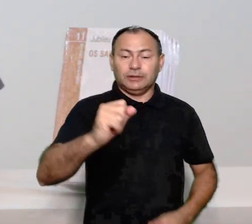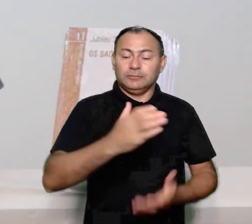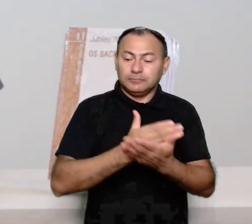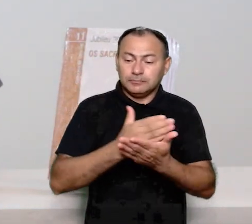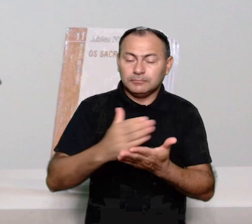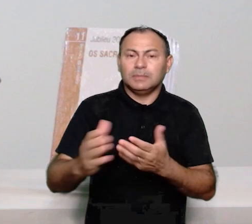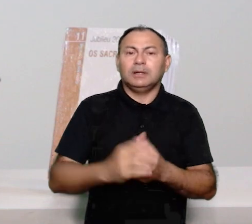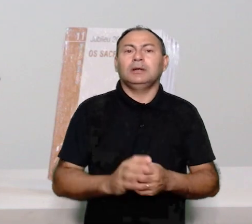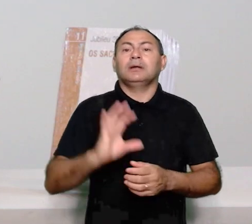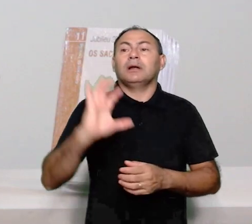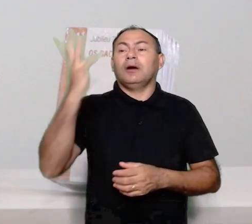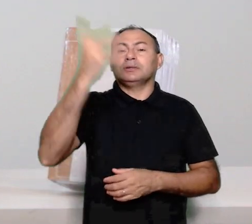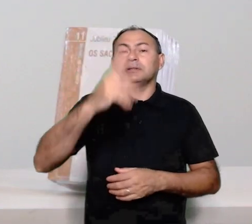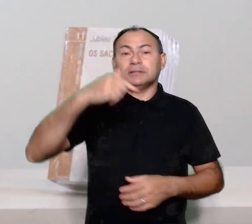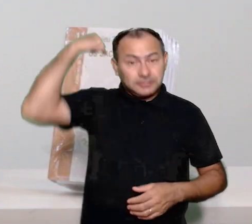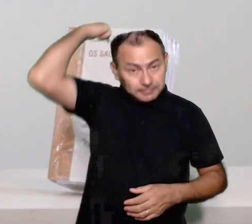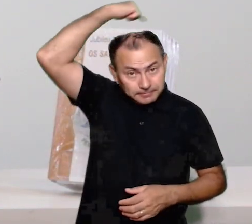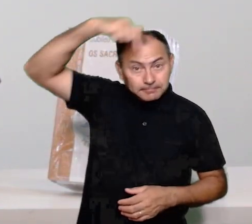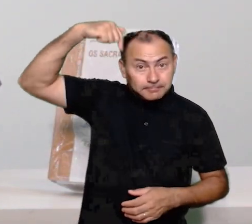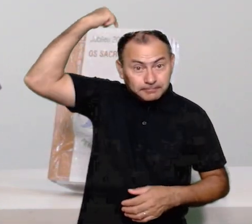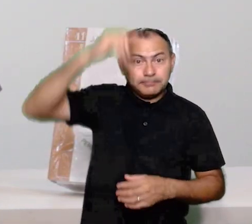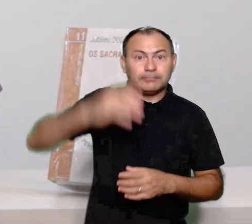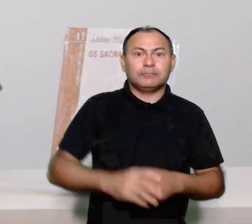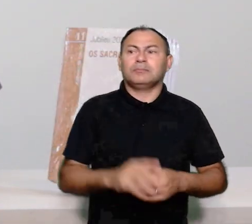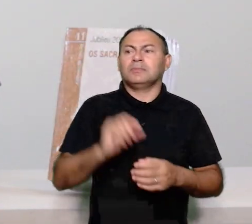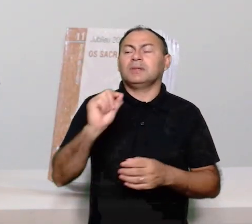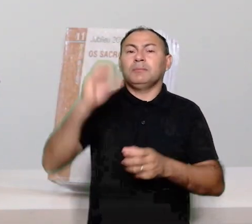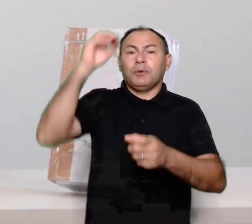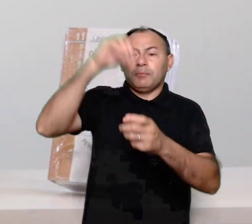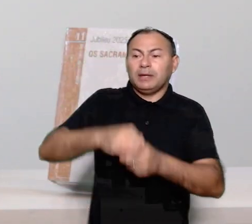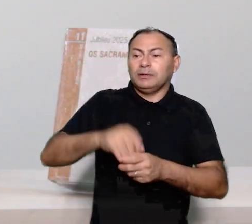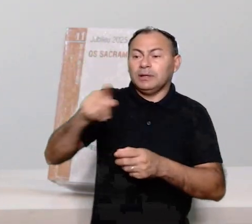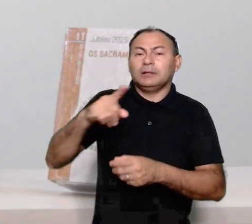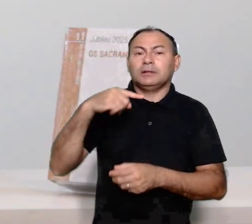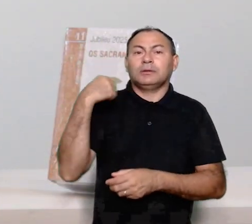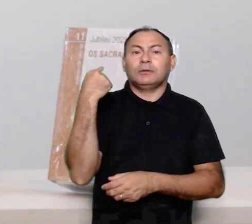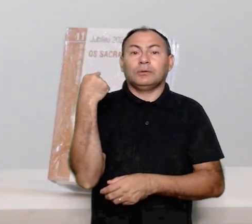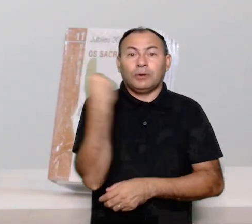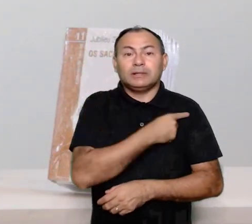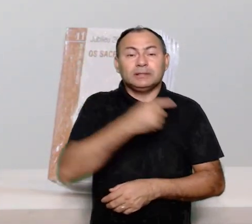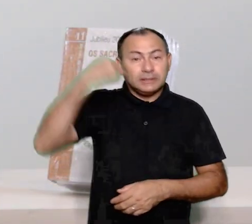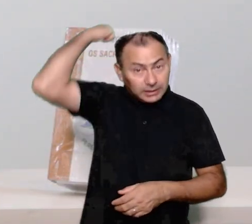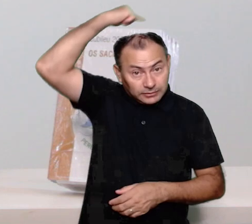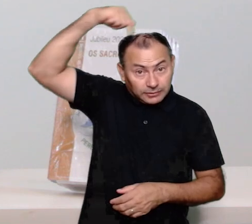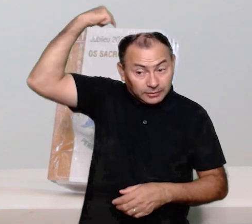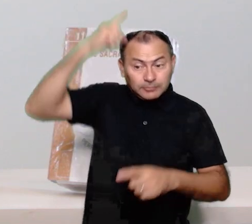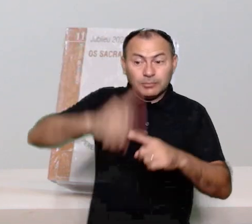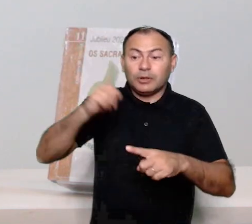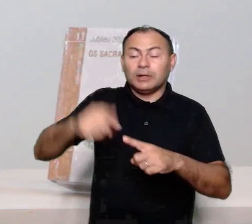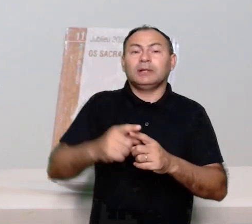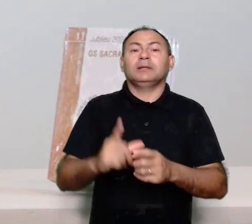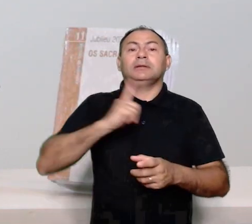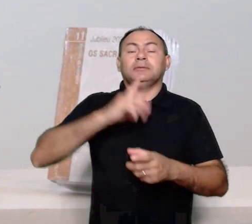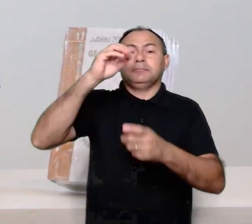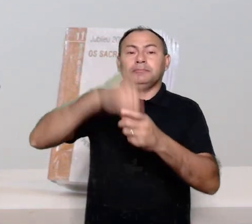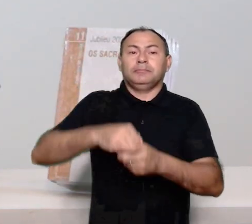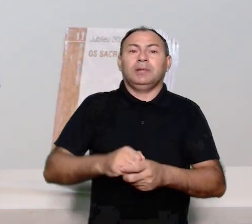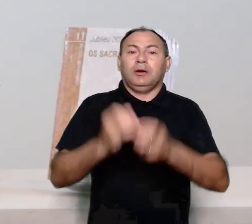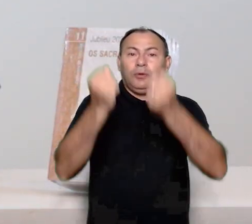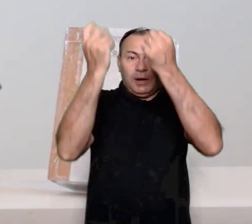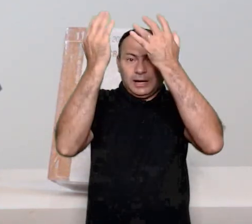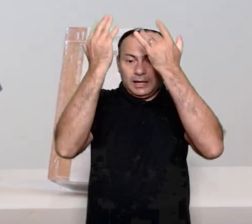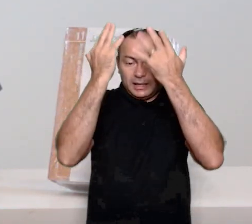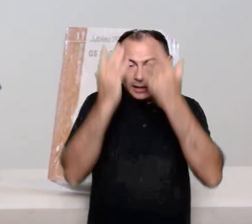ser causa de santificação. Por meio deles, nós nos santificamos, porque eles contêm